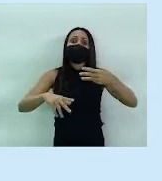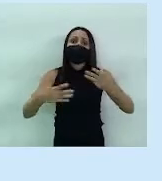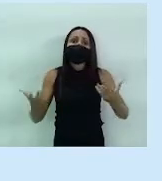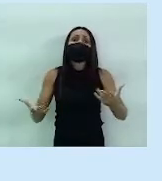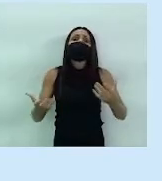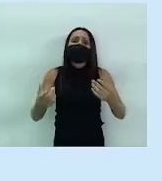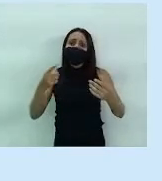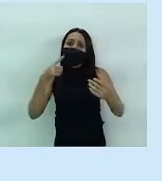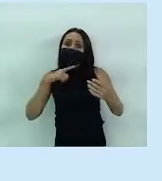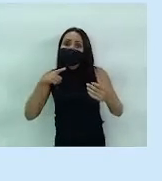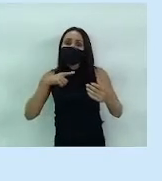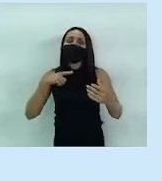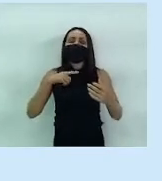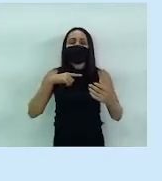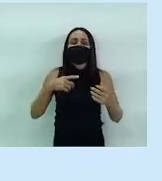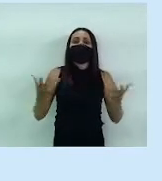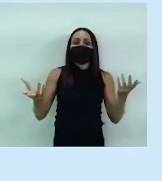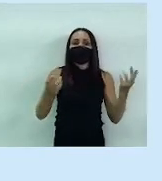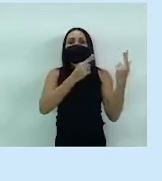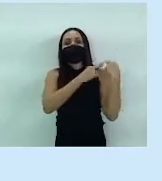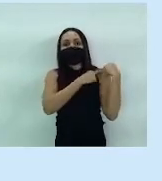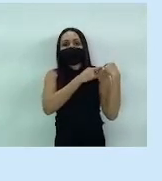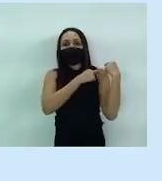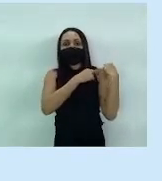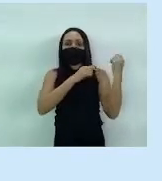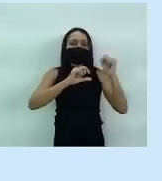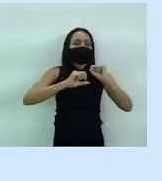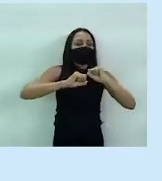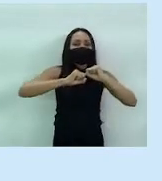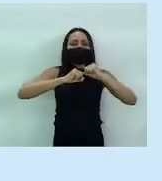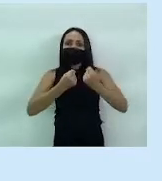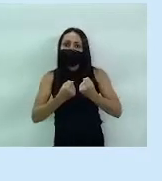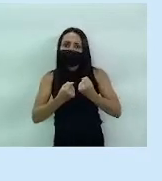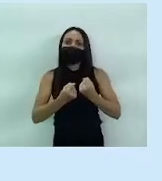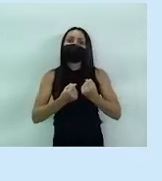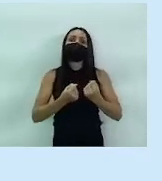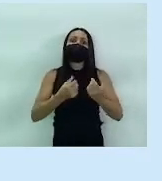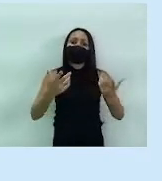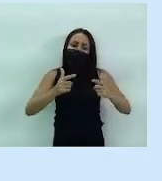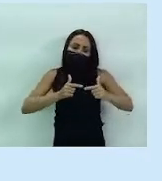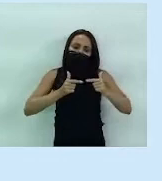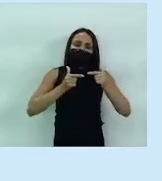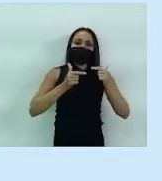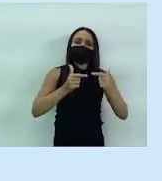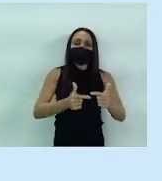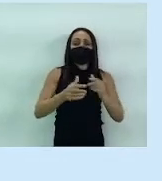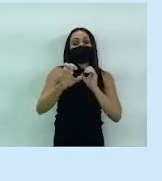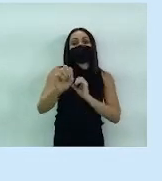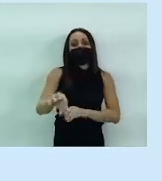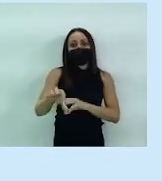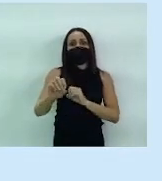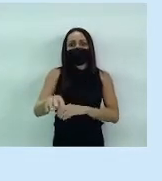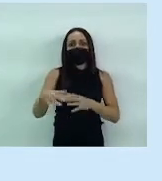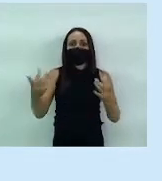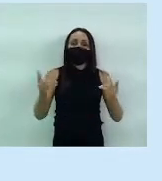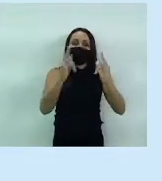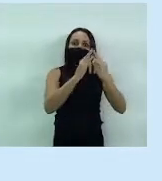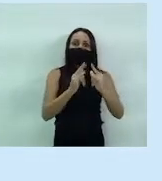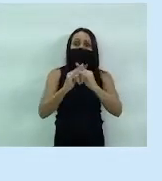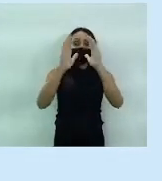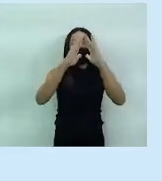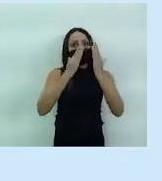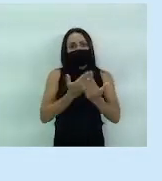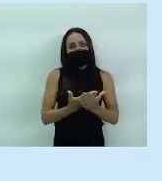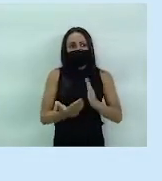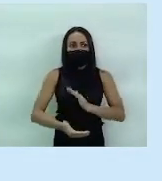essa responsabilidade, né, dessa defesa, dessa bandeira de luta que é a educação e as instituições escolares.